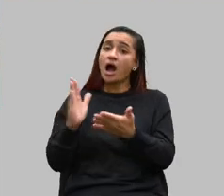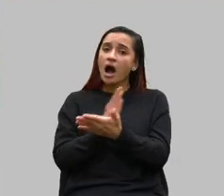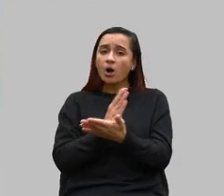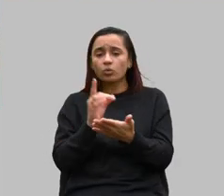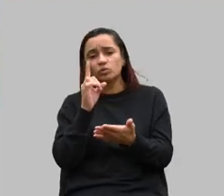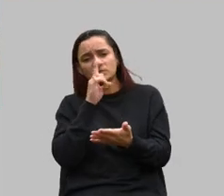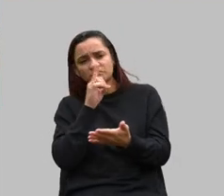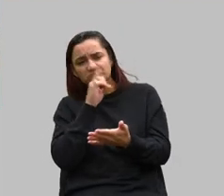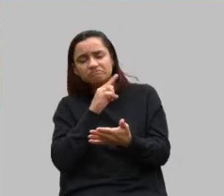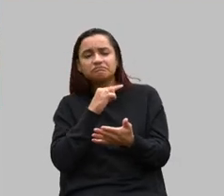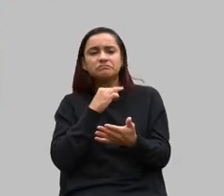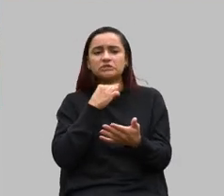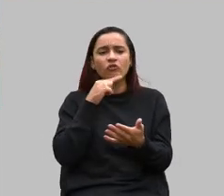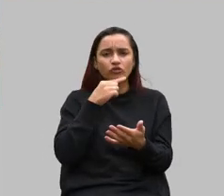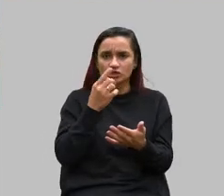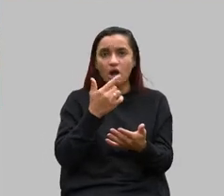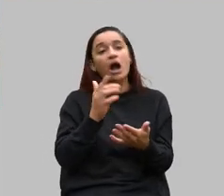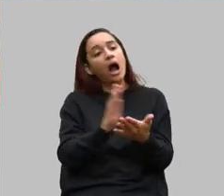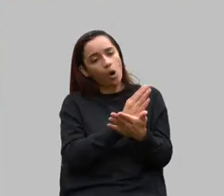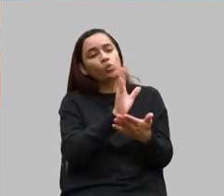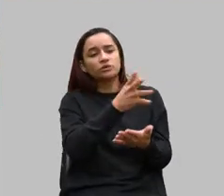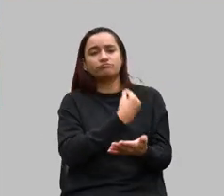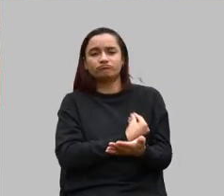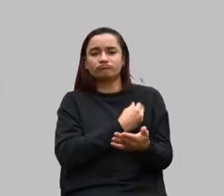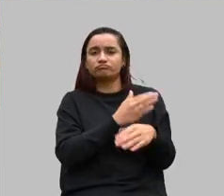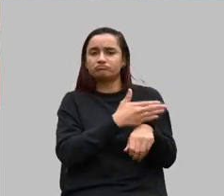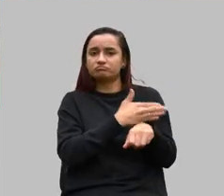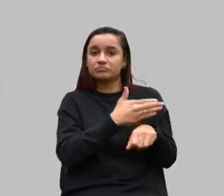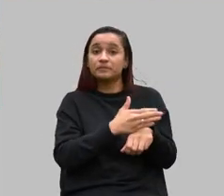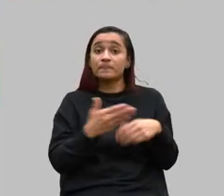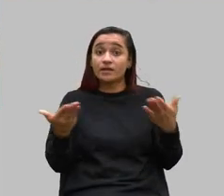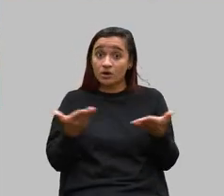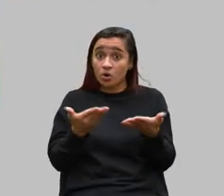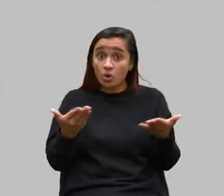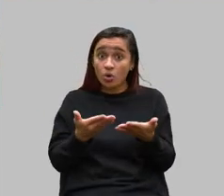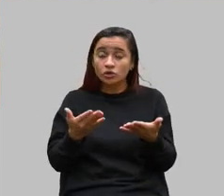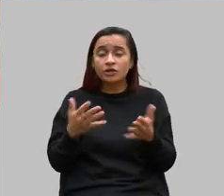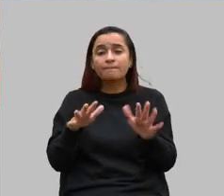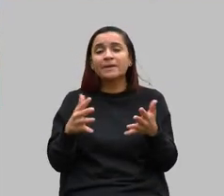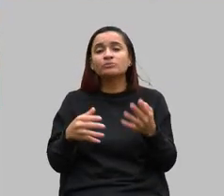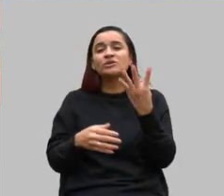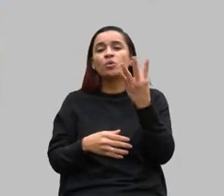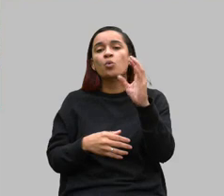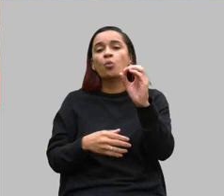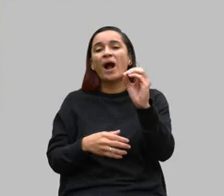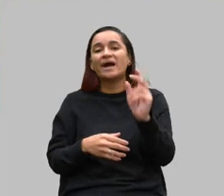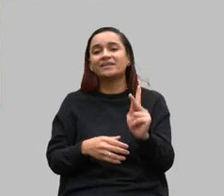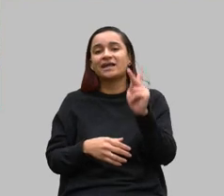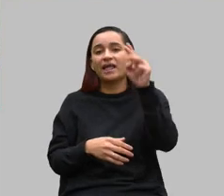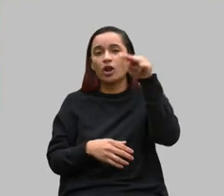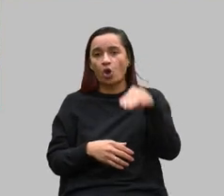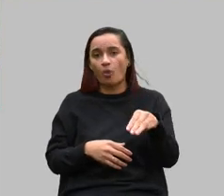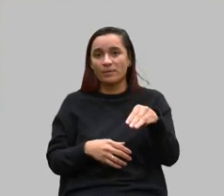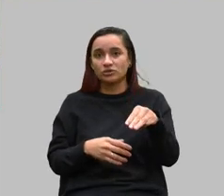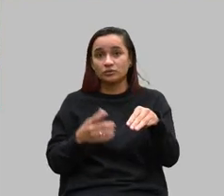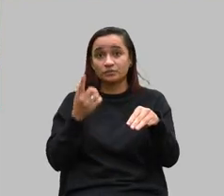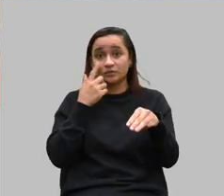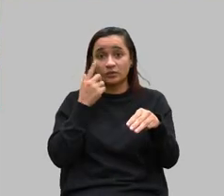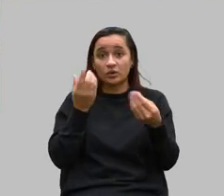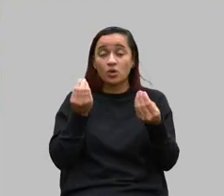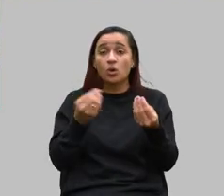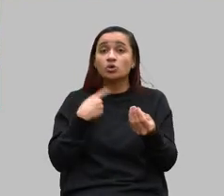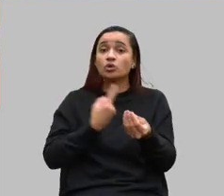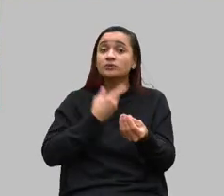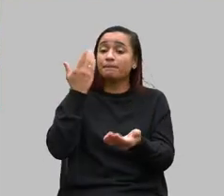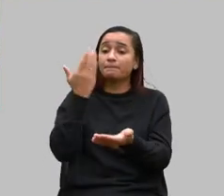e outras estavam hoje na renovação discute-se 40 Km eles perderam 95%